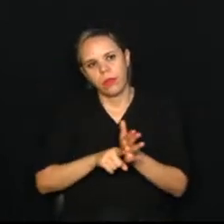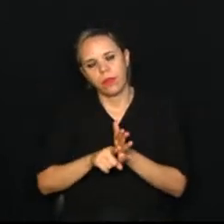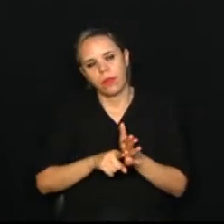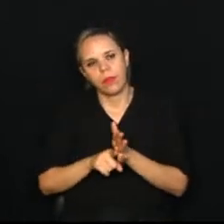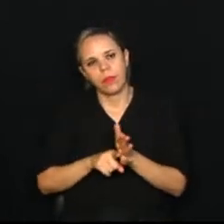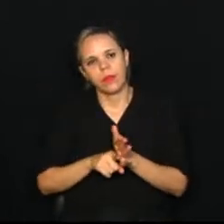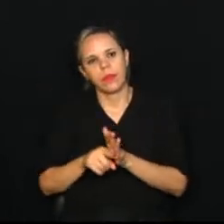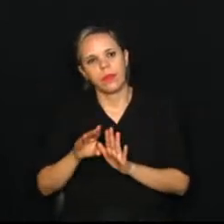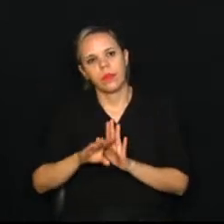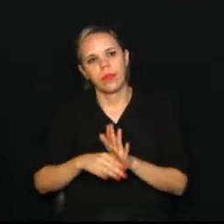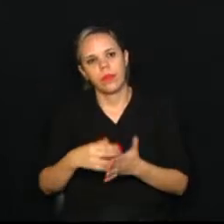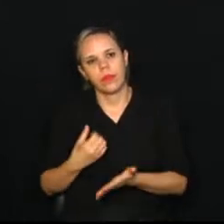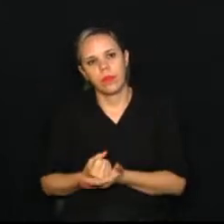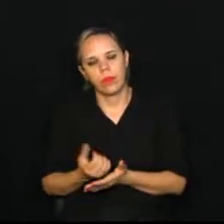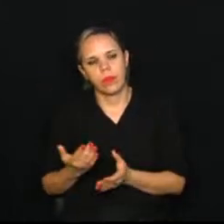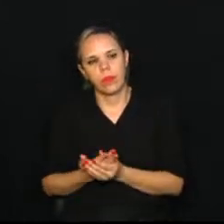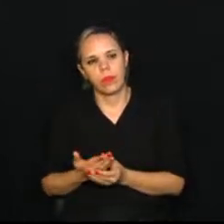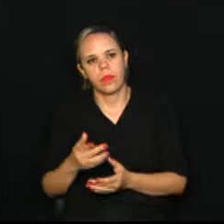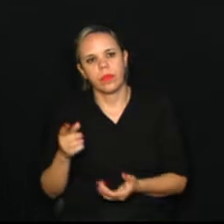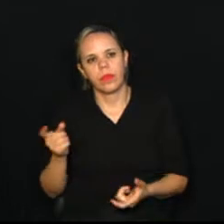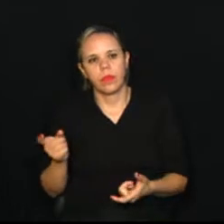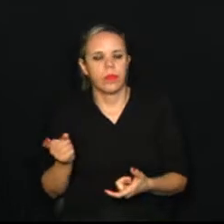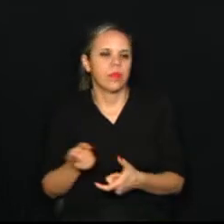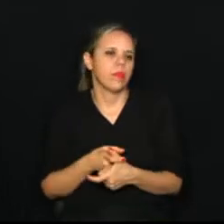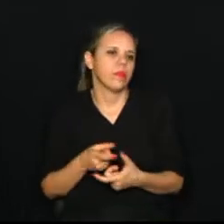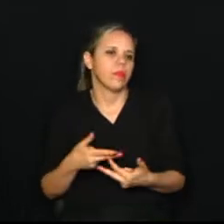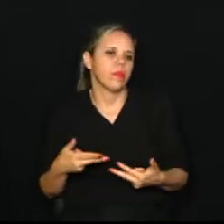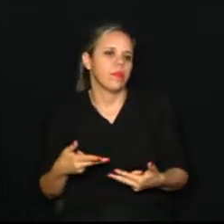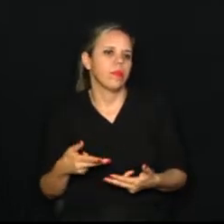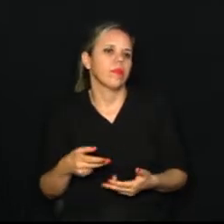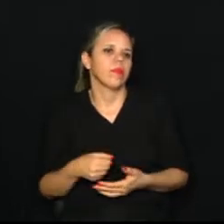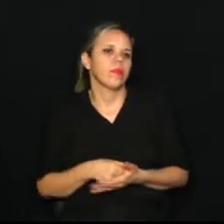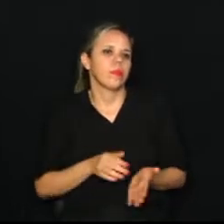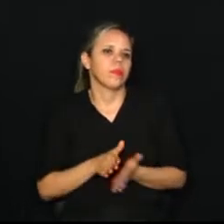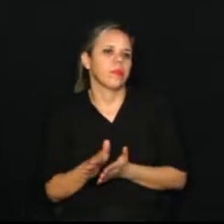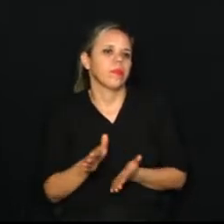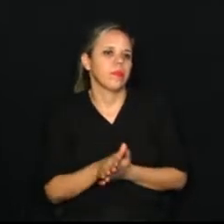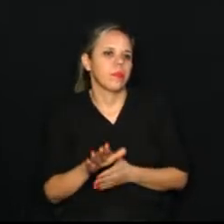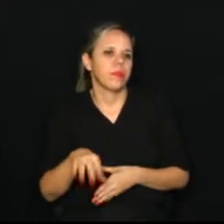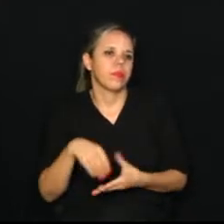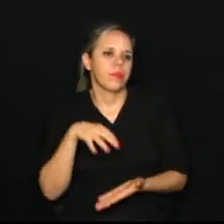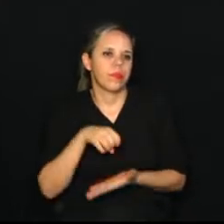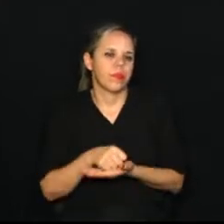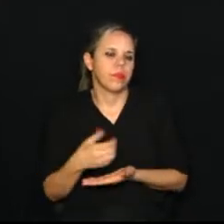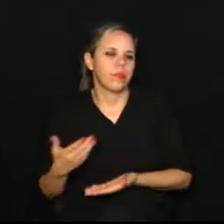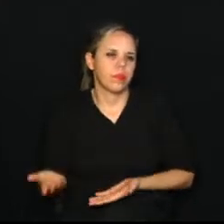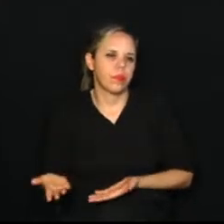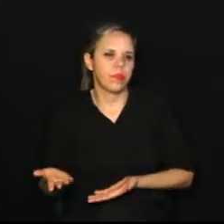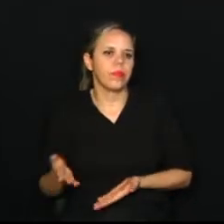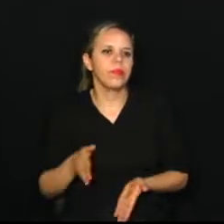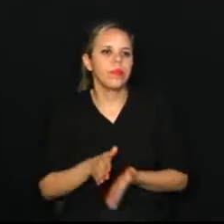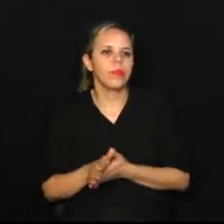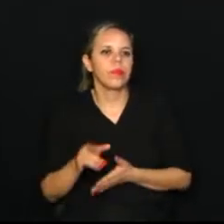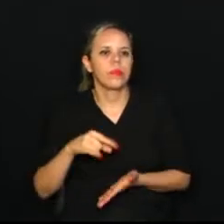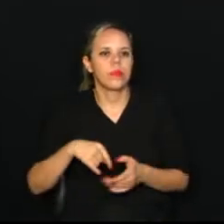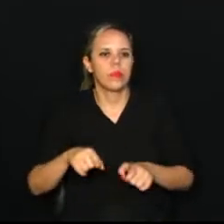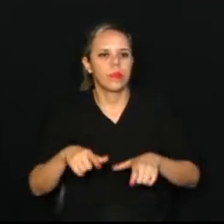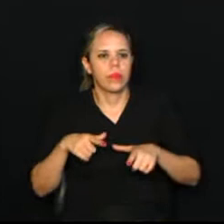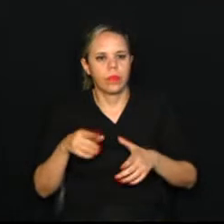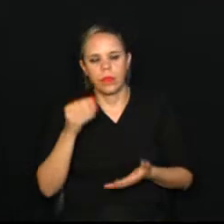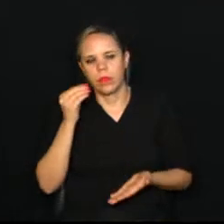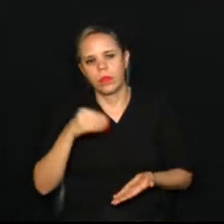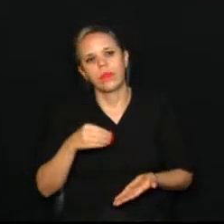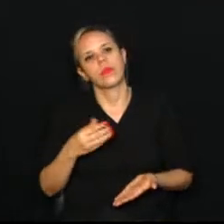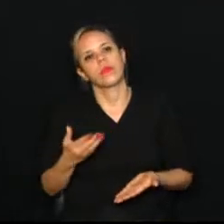andamento de processos, débitos, emissão de guias, atualização de cadastros, emissão de certidões